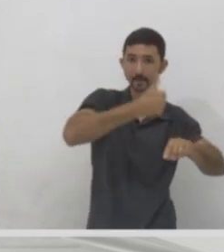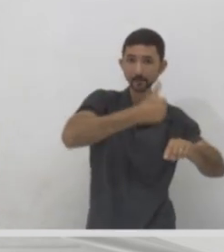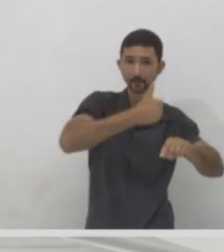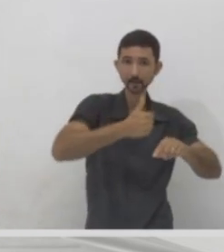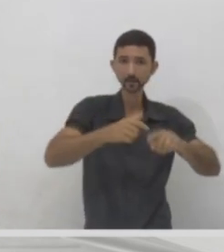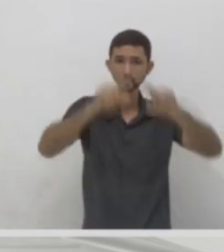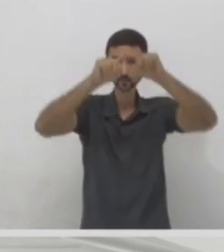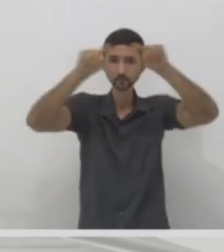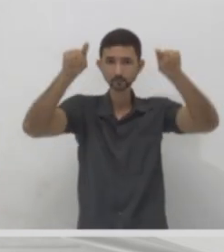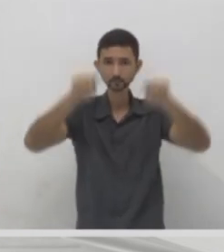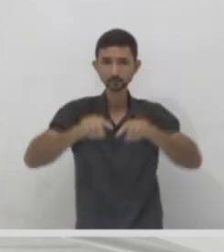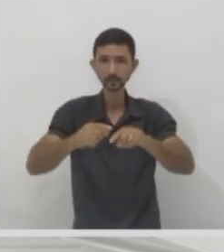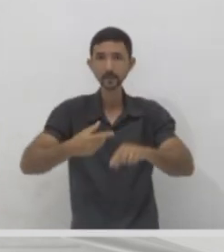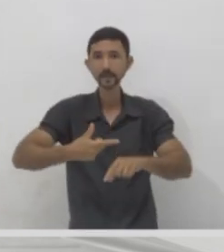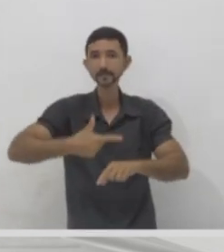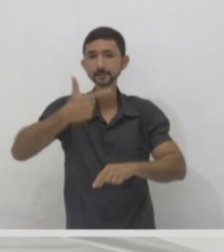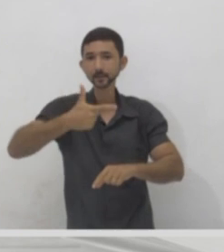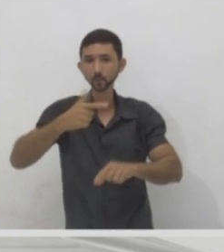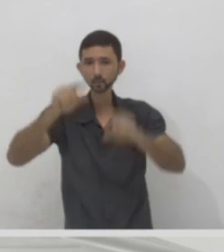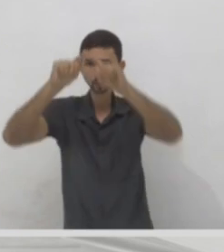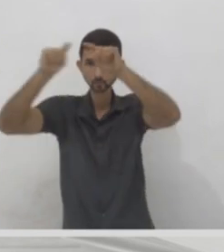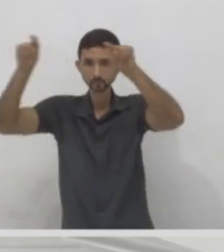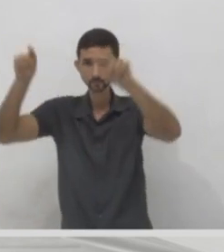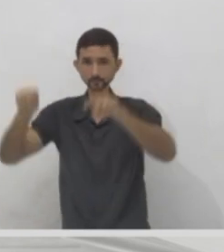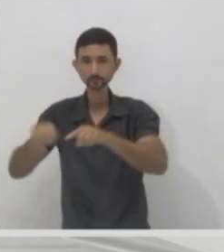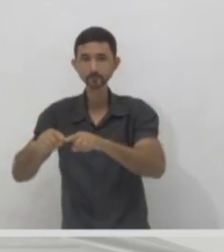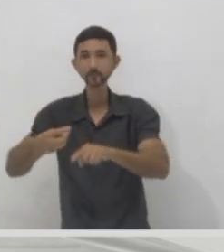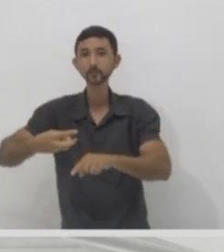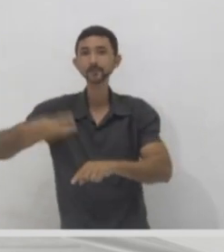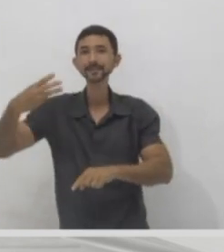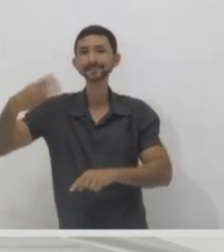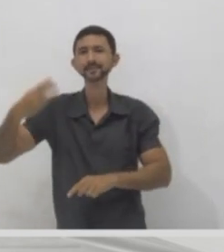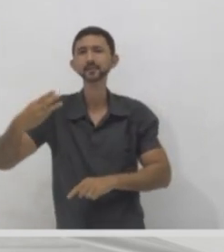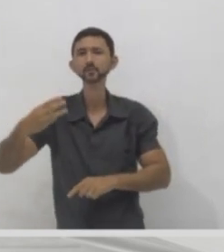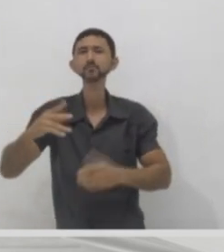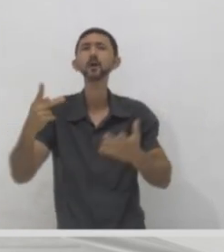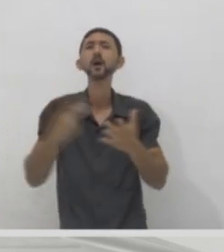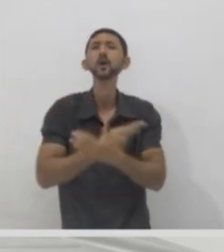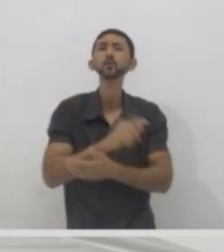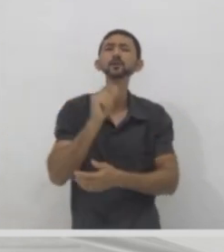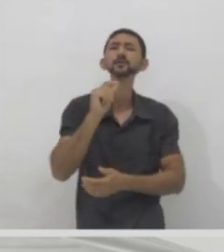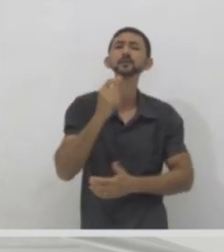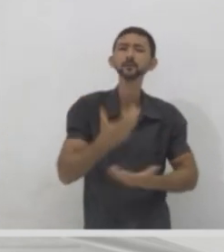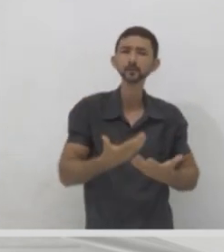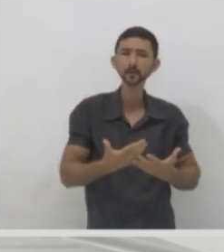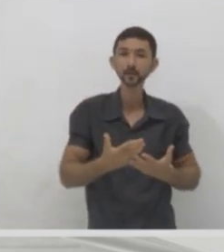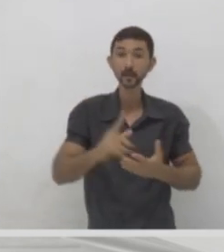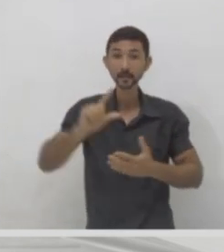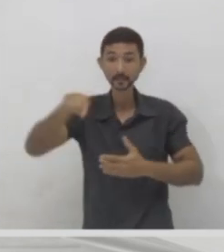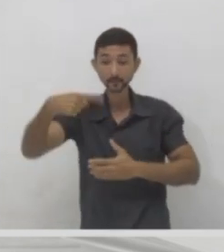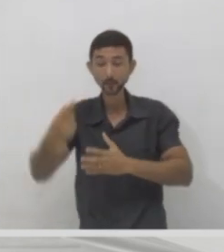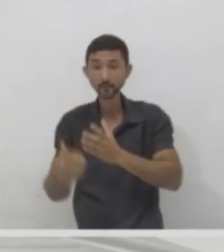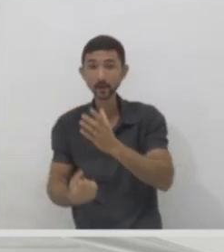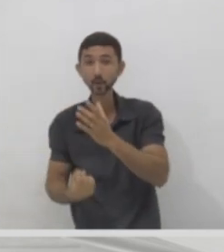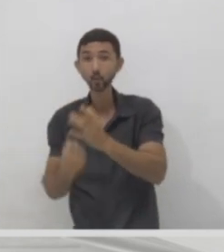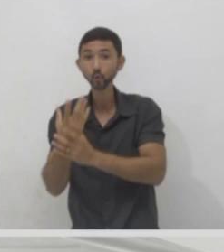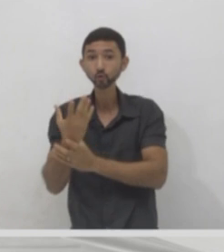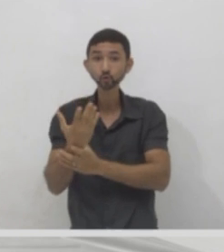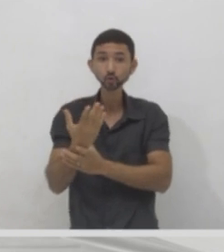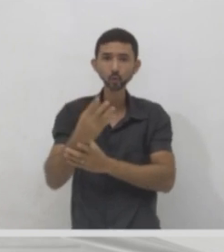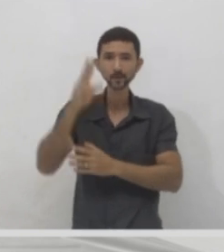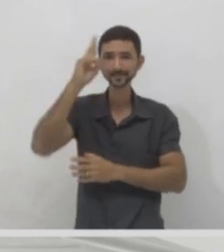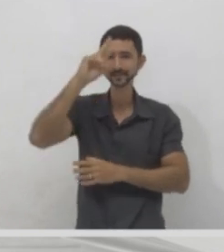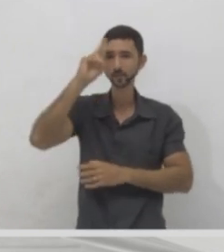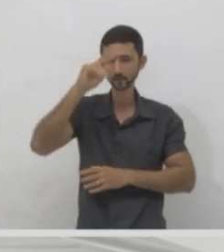para o terceiro quadradinho. O que está acontecendo em cada fase aí dessa tirinha? E nós vamos construir uma narrativa a partir